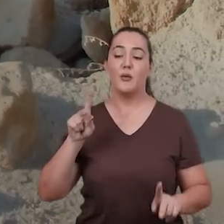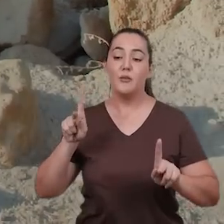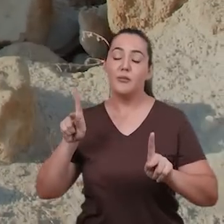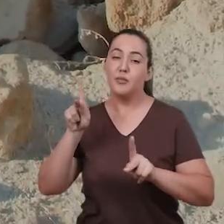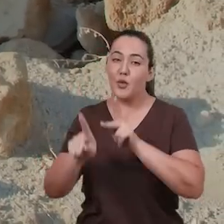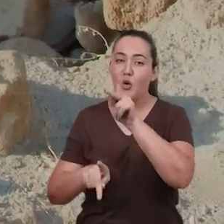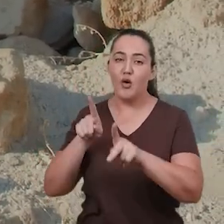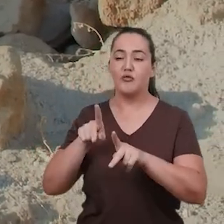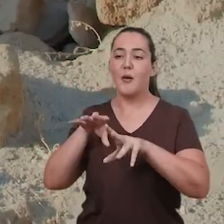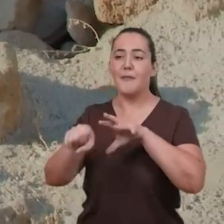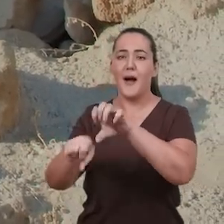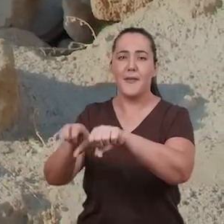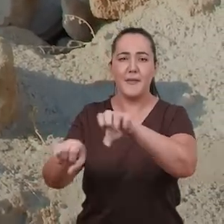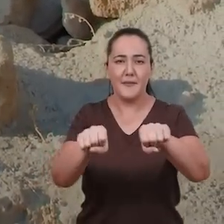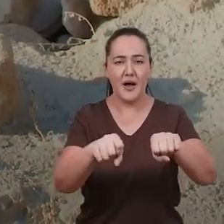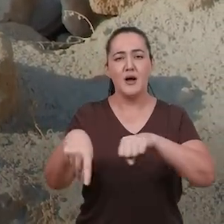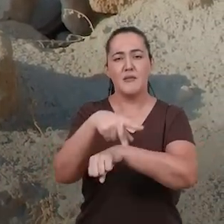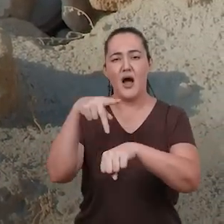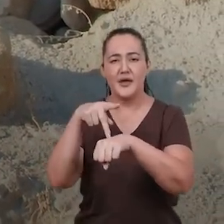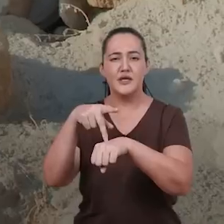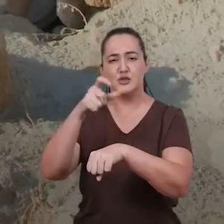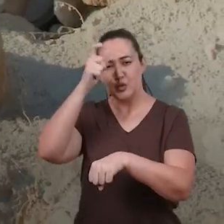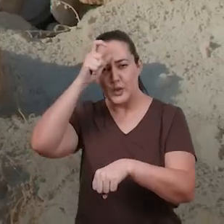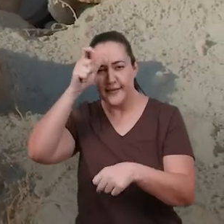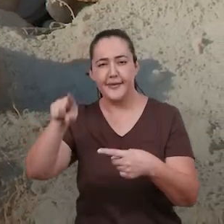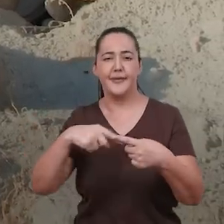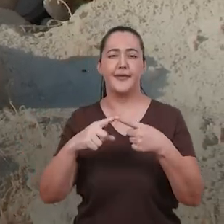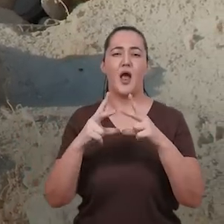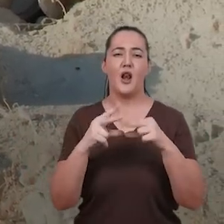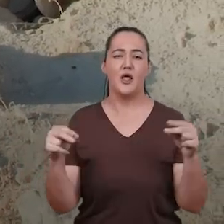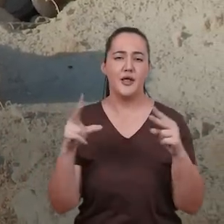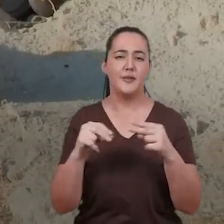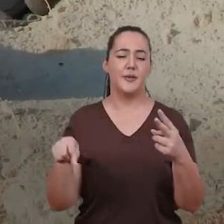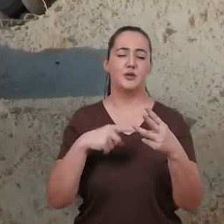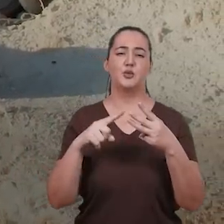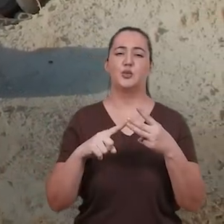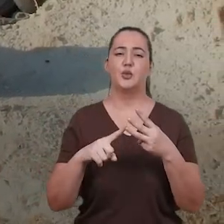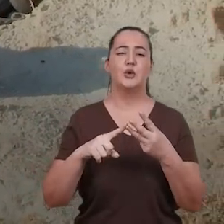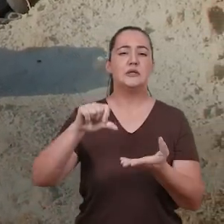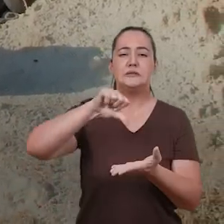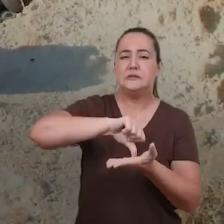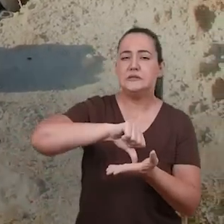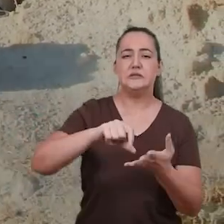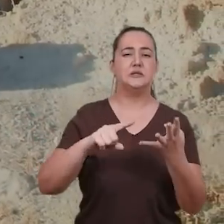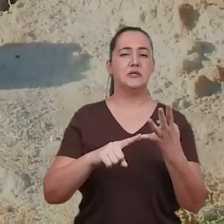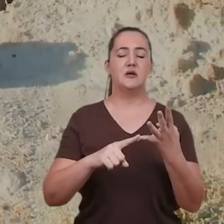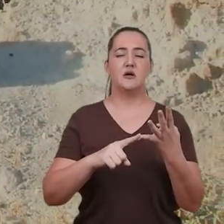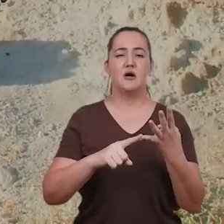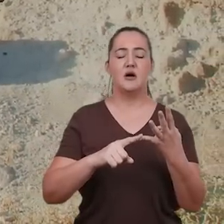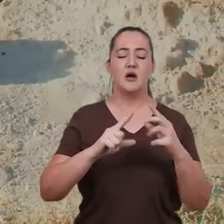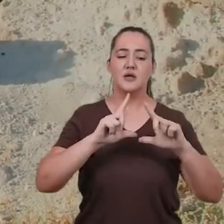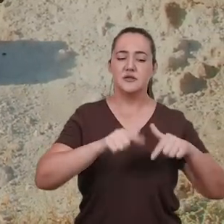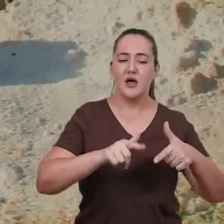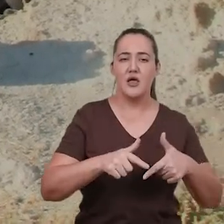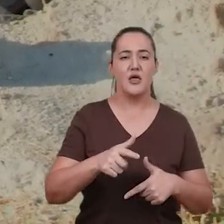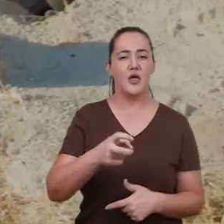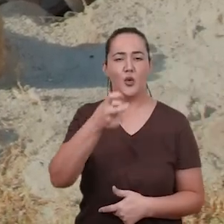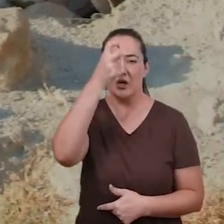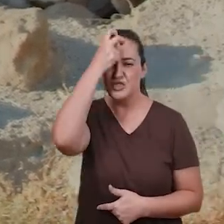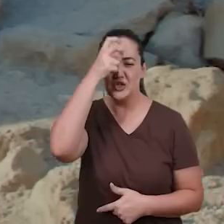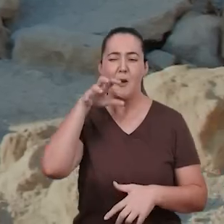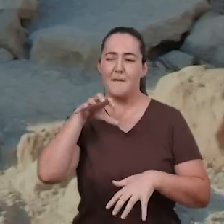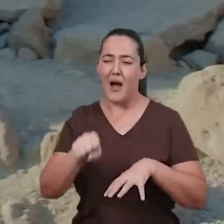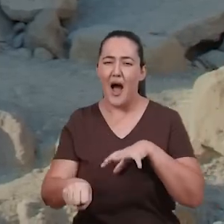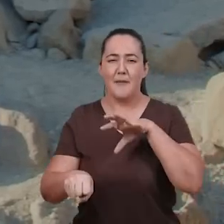muitas terras, que vão desde a atual Turquia, passando pelo Líbano, Síria, Israel, Egito. Foi realmente um grande